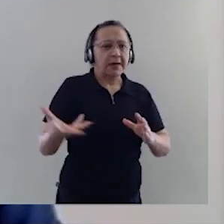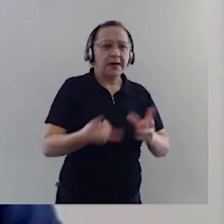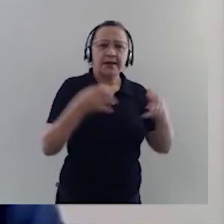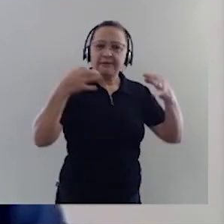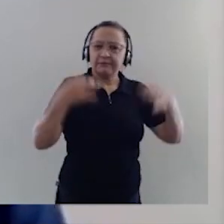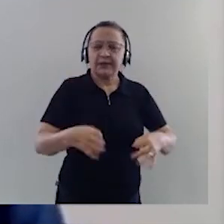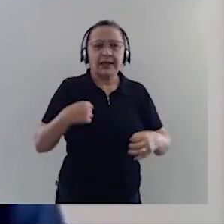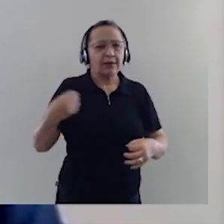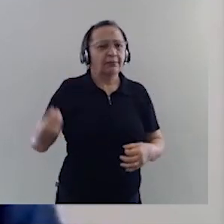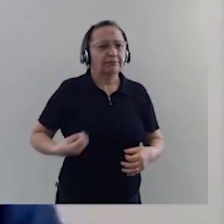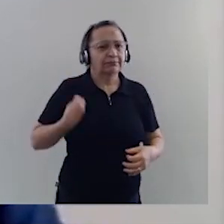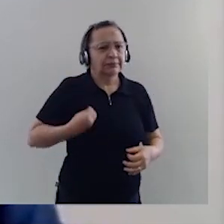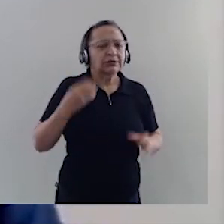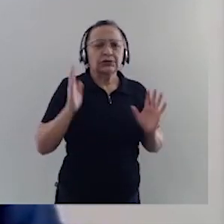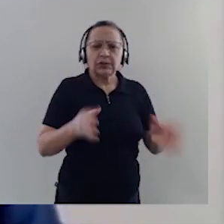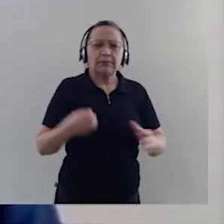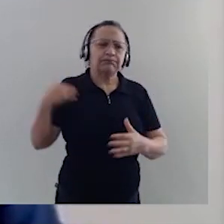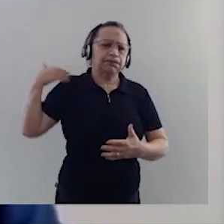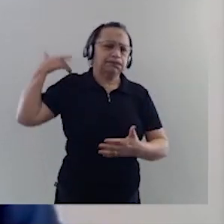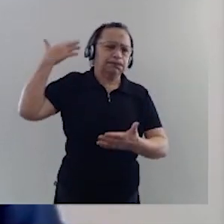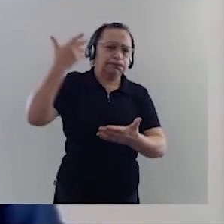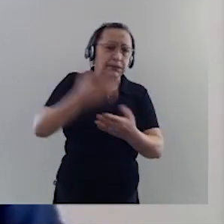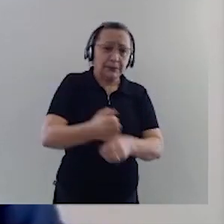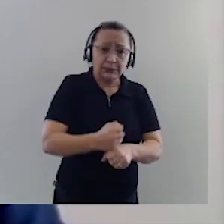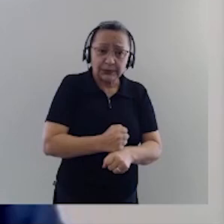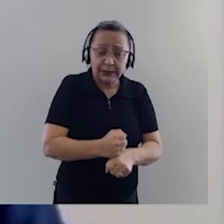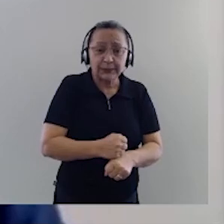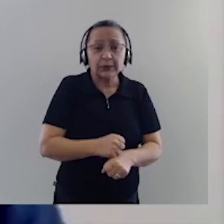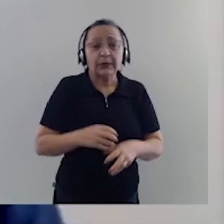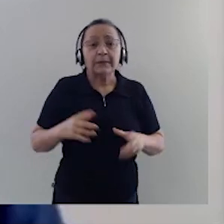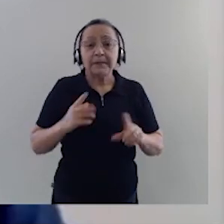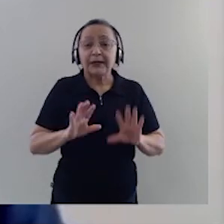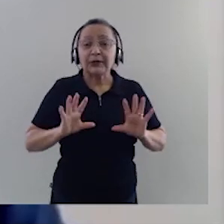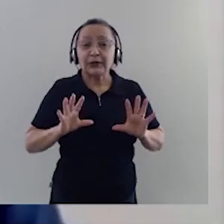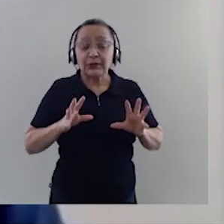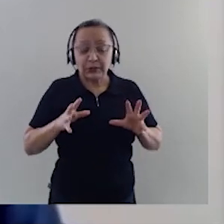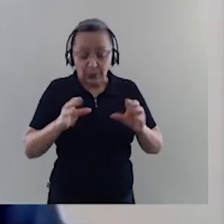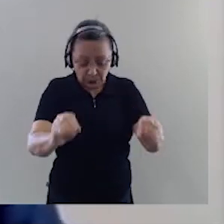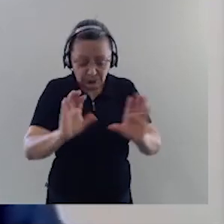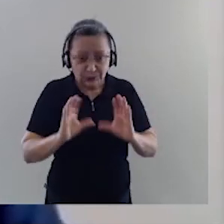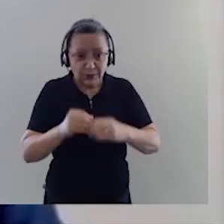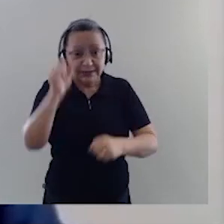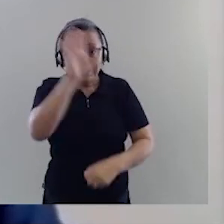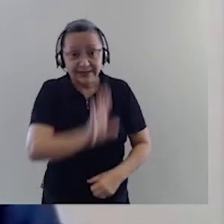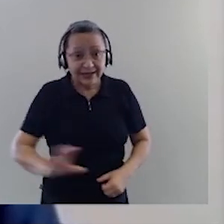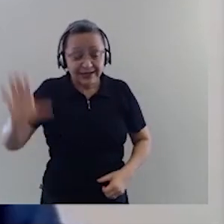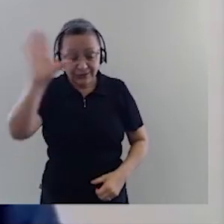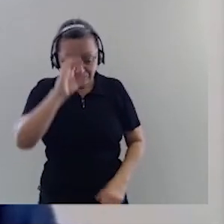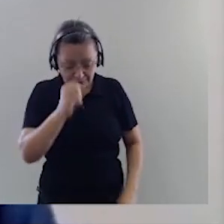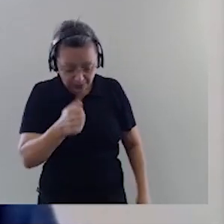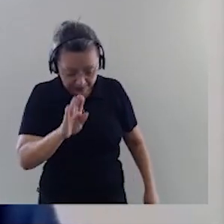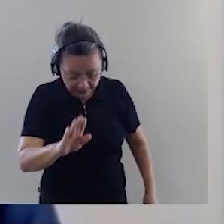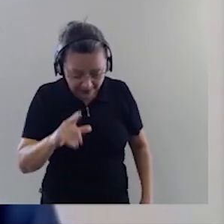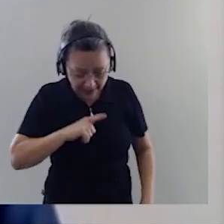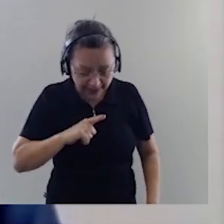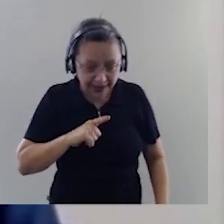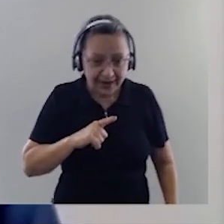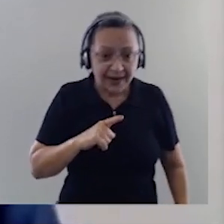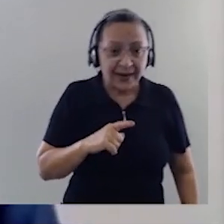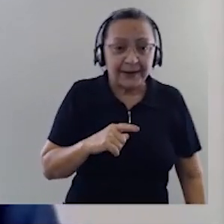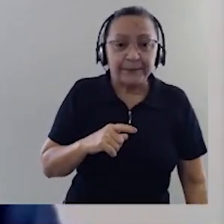eu já venho participando há muito tempo de todos esses congressos nacionais da ordem, que é um marco